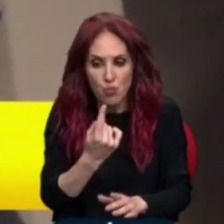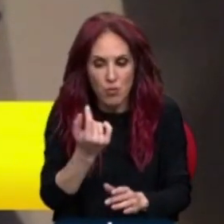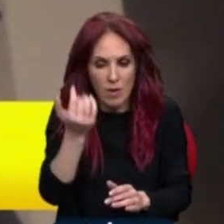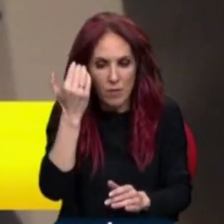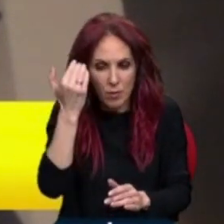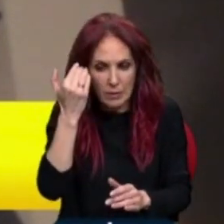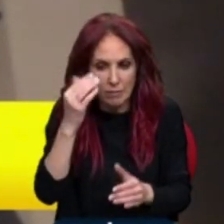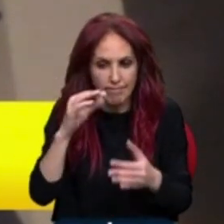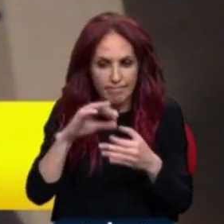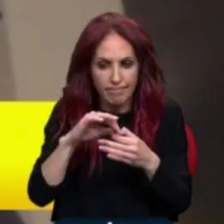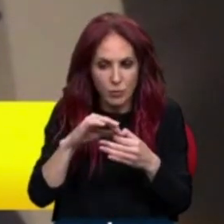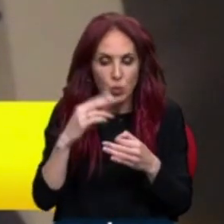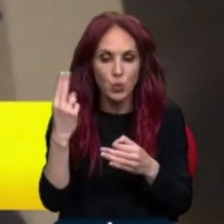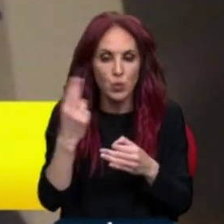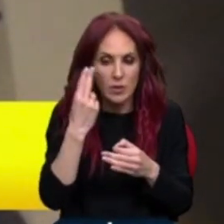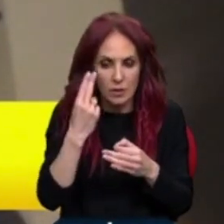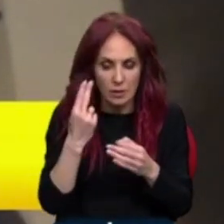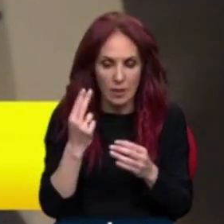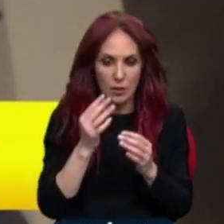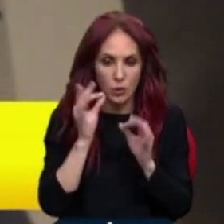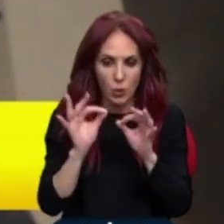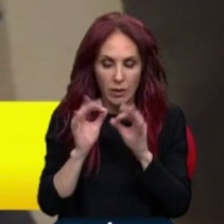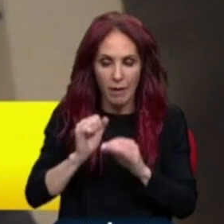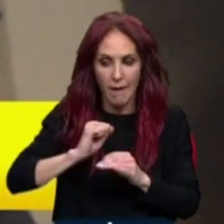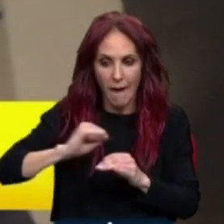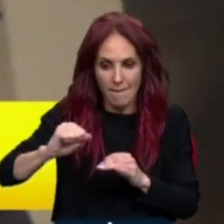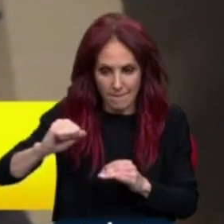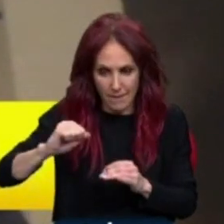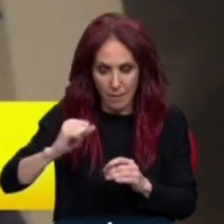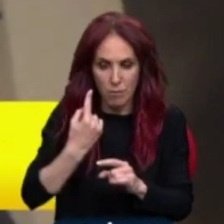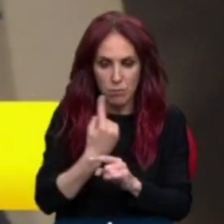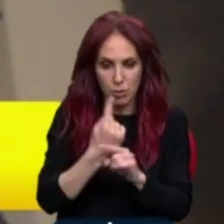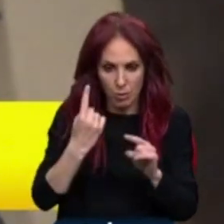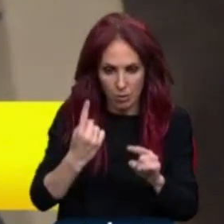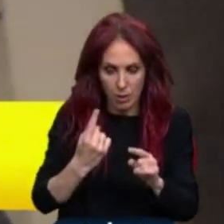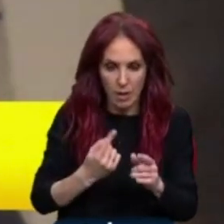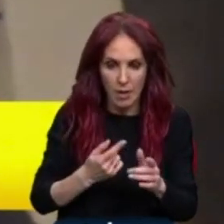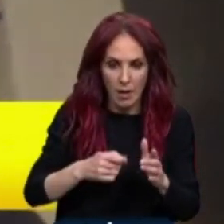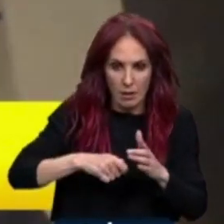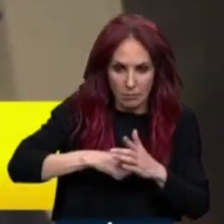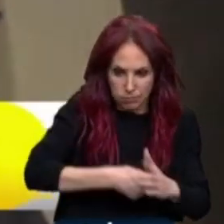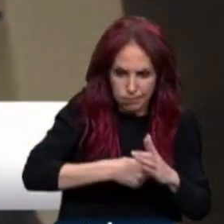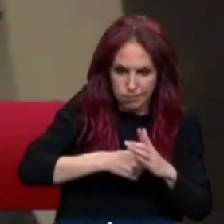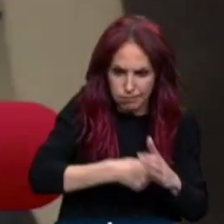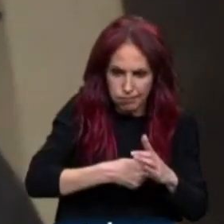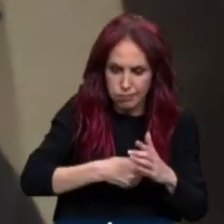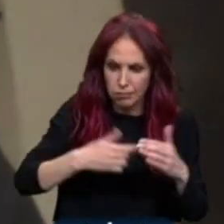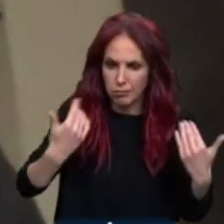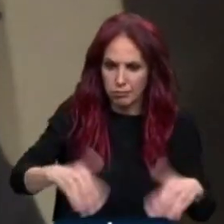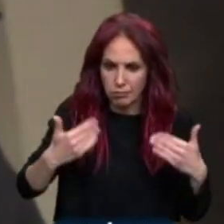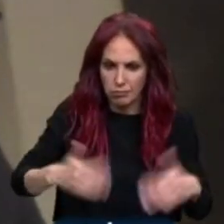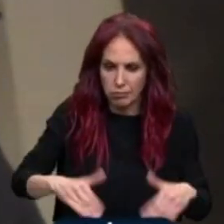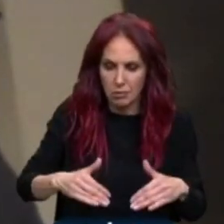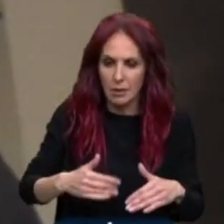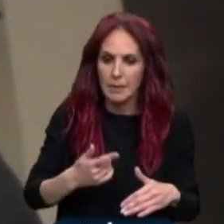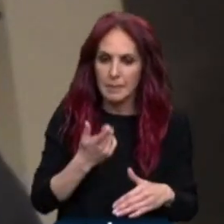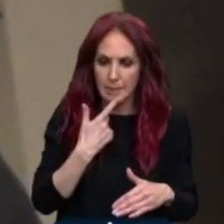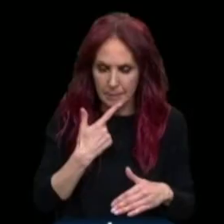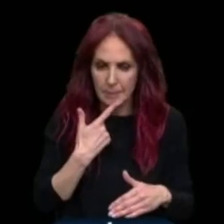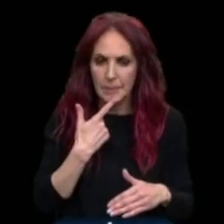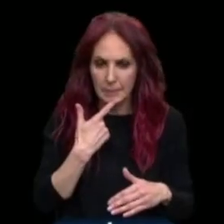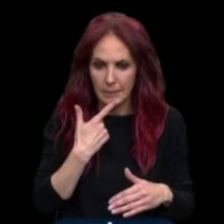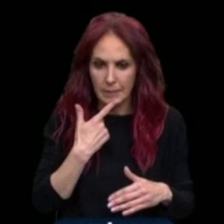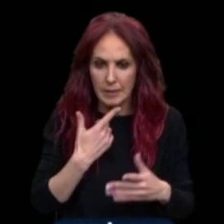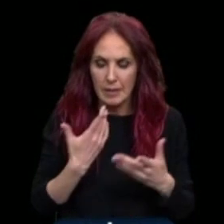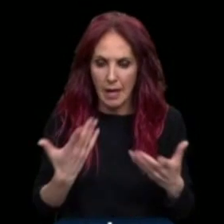ver com as unidades de cuidados intensivos, porque a pressão que está a ser exercida sobre elas nota-se agora bastante